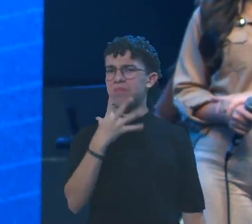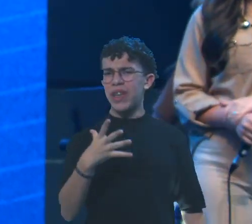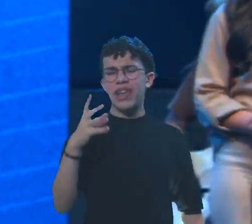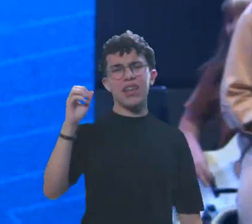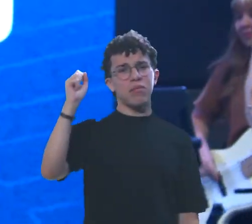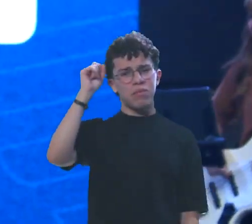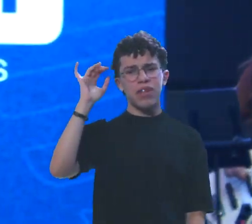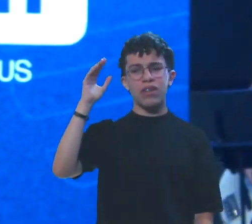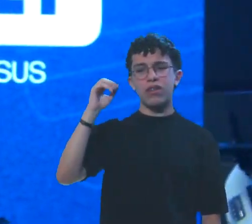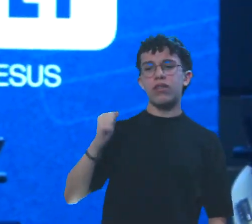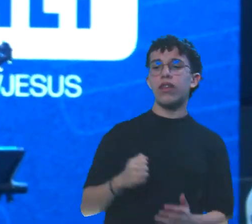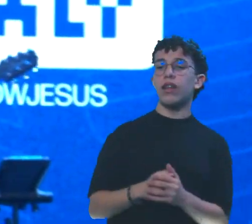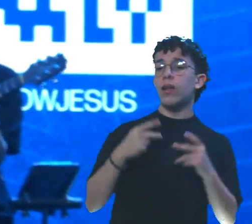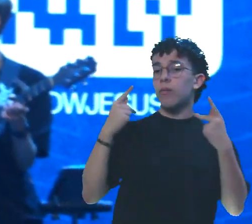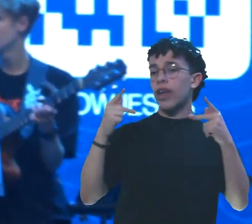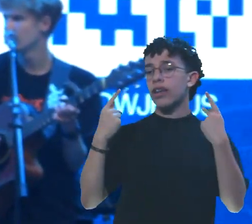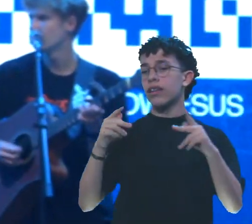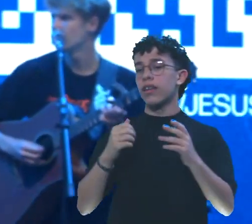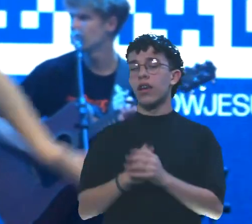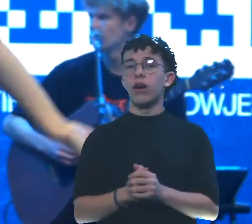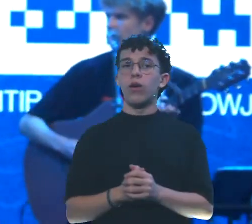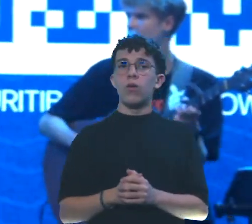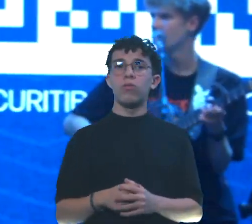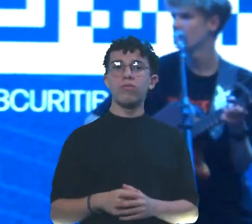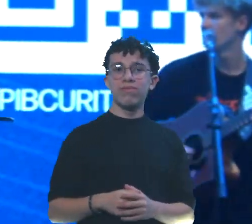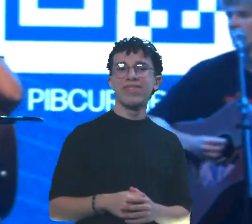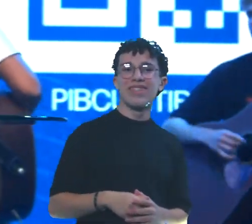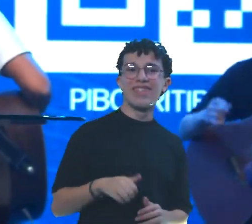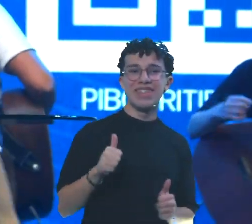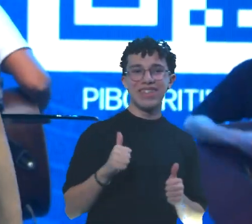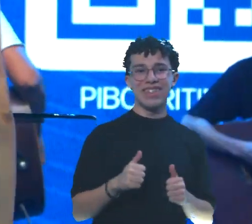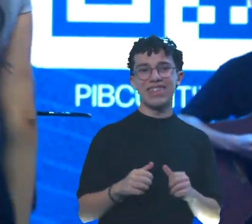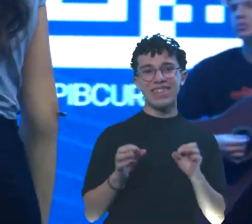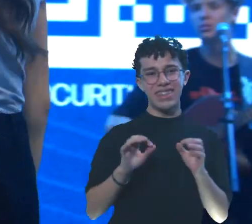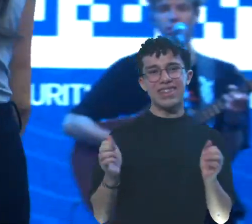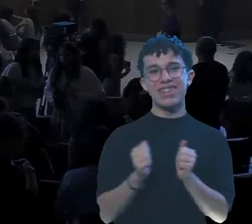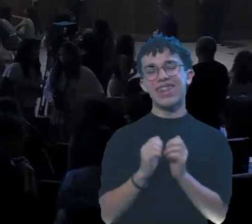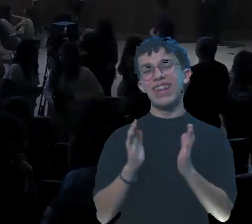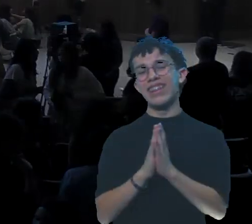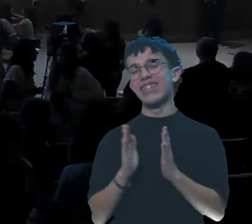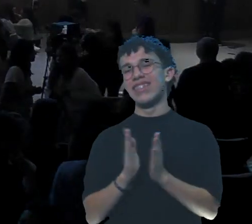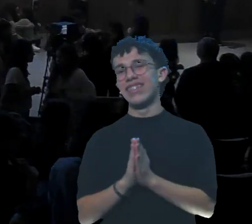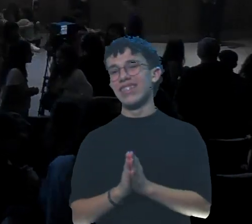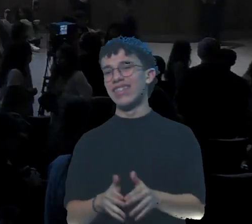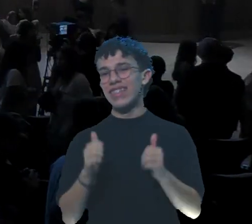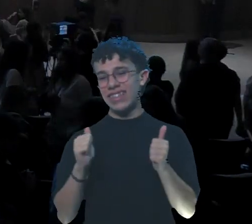E os voluntários, lembra de subir aqui pra gente orar junto. É isso aí.